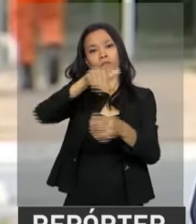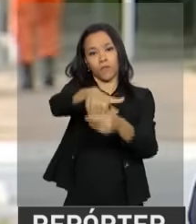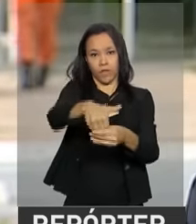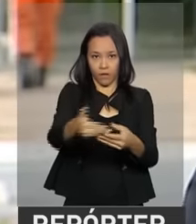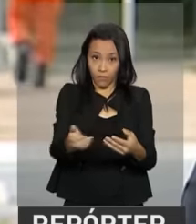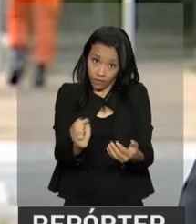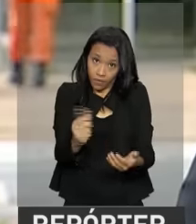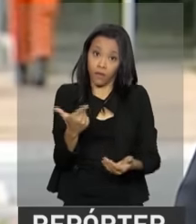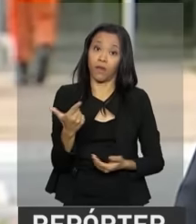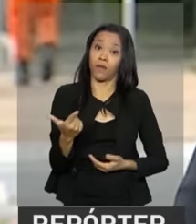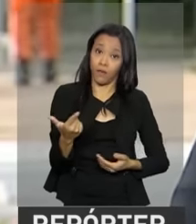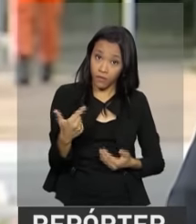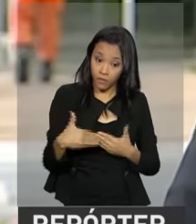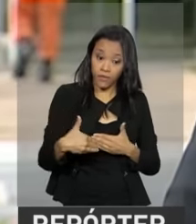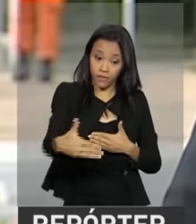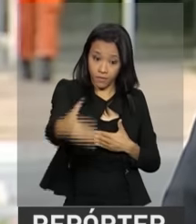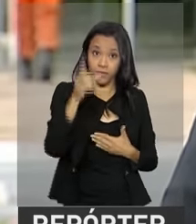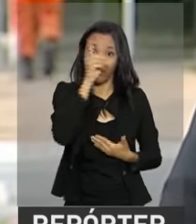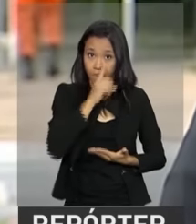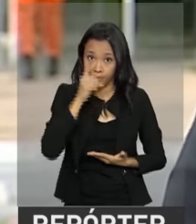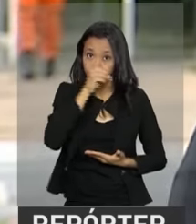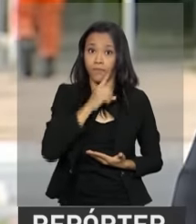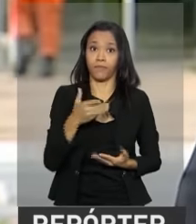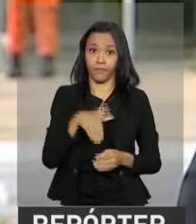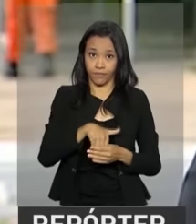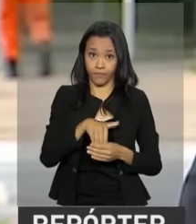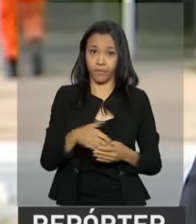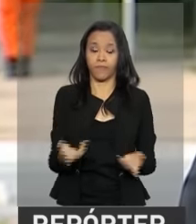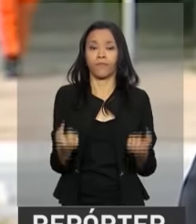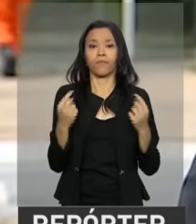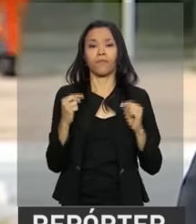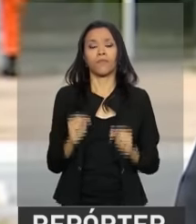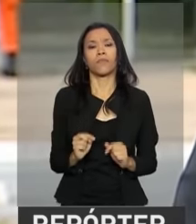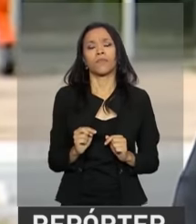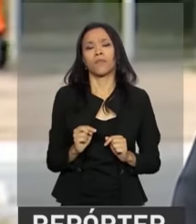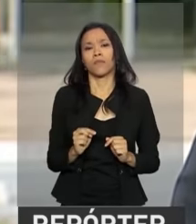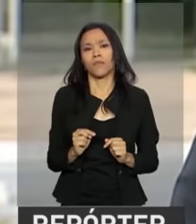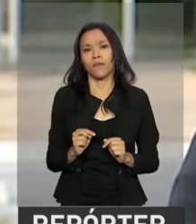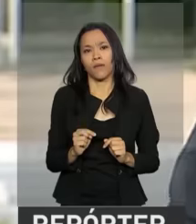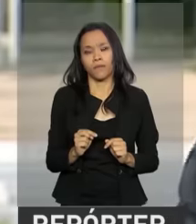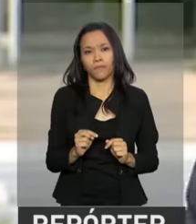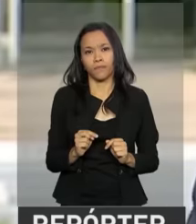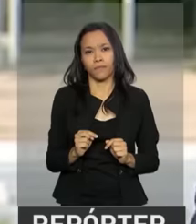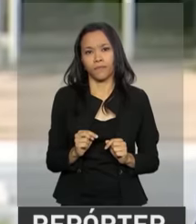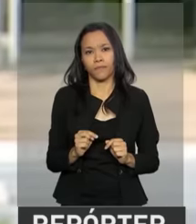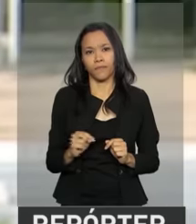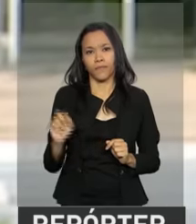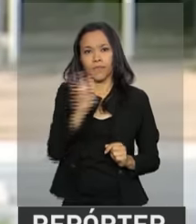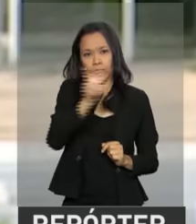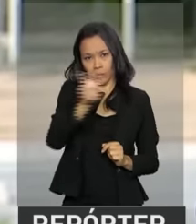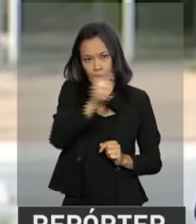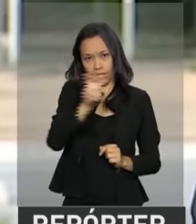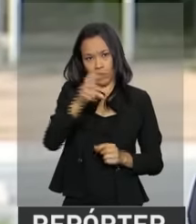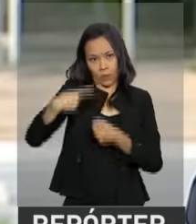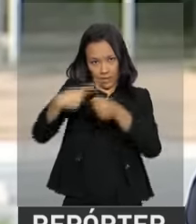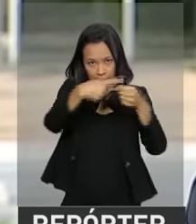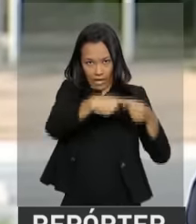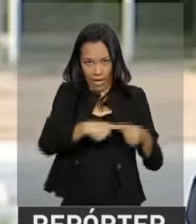a votação vai ser agora no próximo domingo. Aos 55, das 55